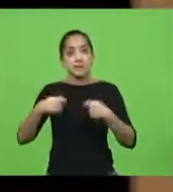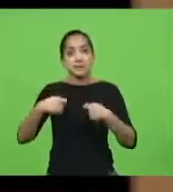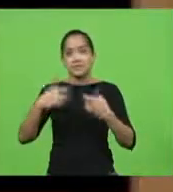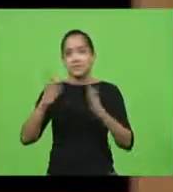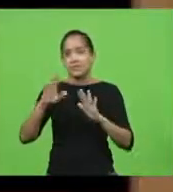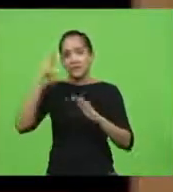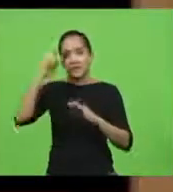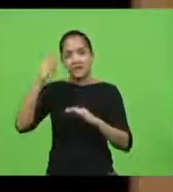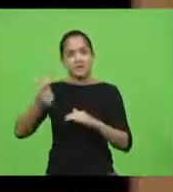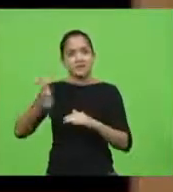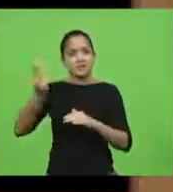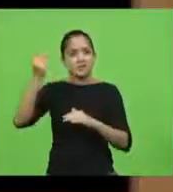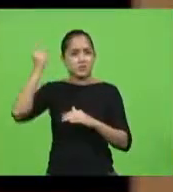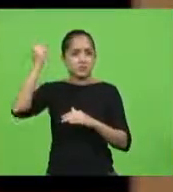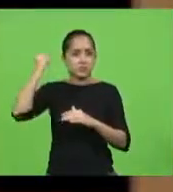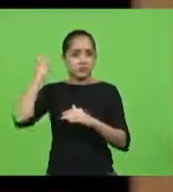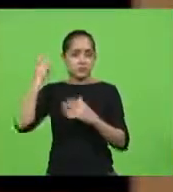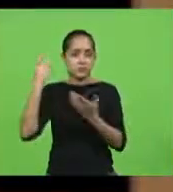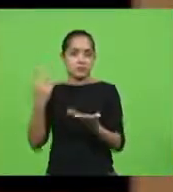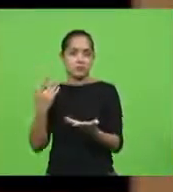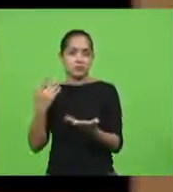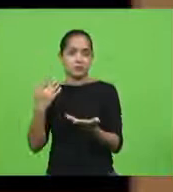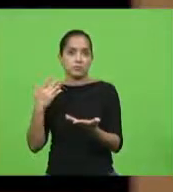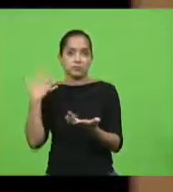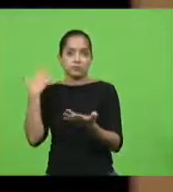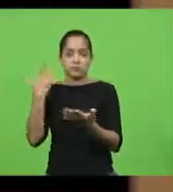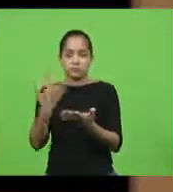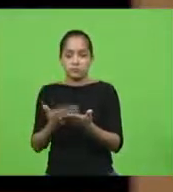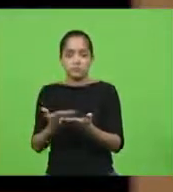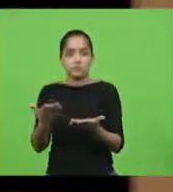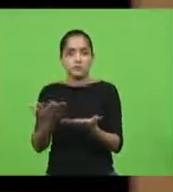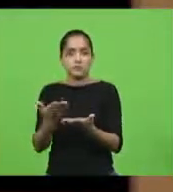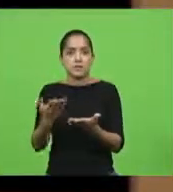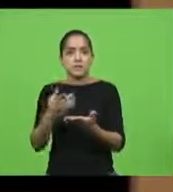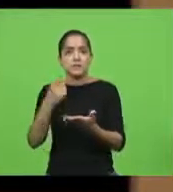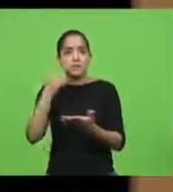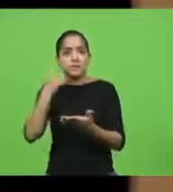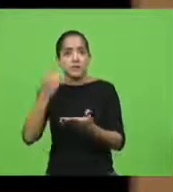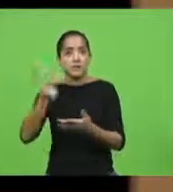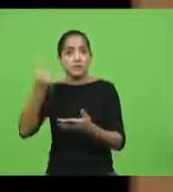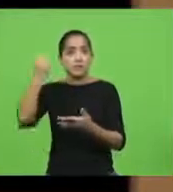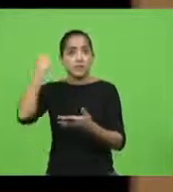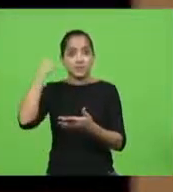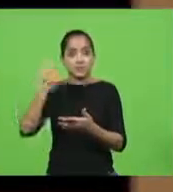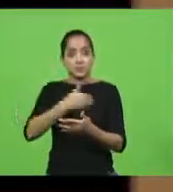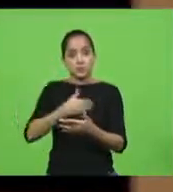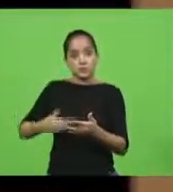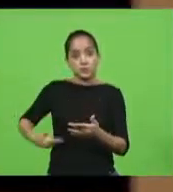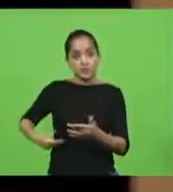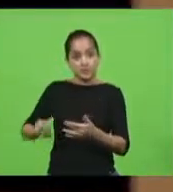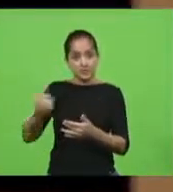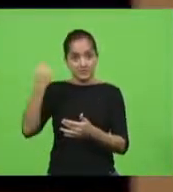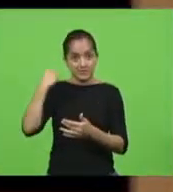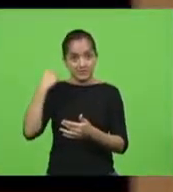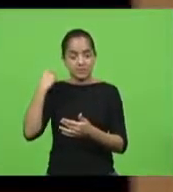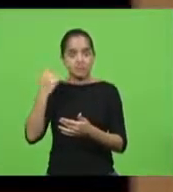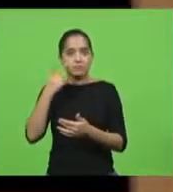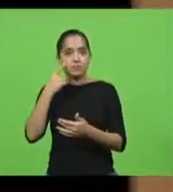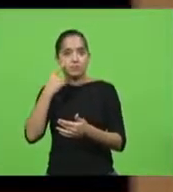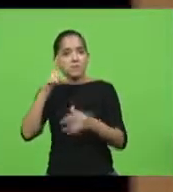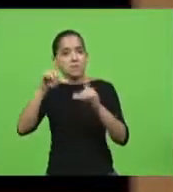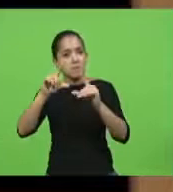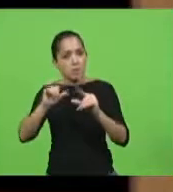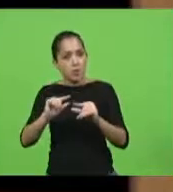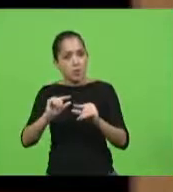isso aí. Então, se fizer o levantamento de governos anteriores, a gente vai ver que tem pouco a reclamar